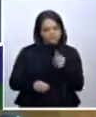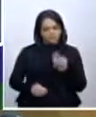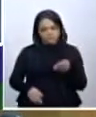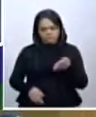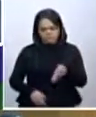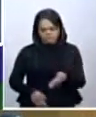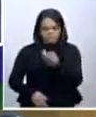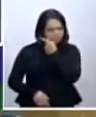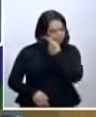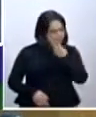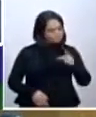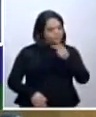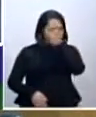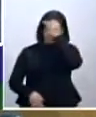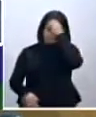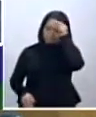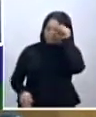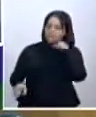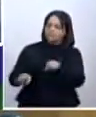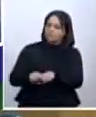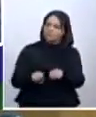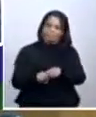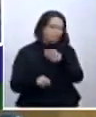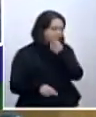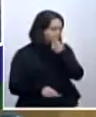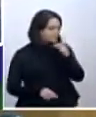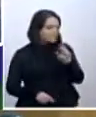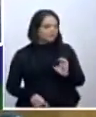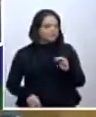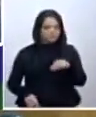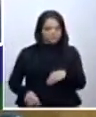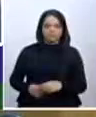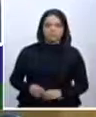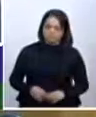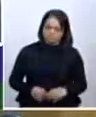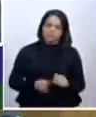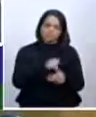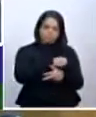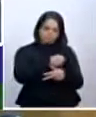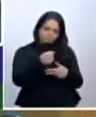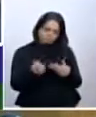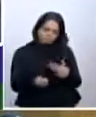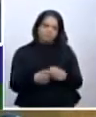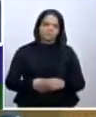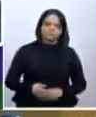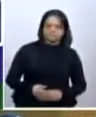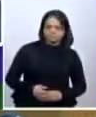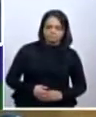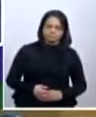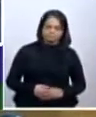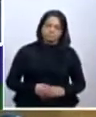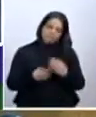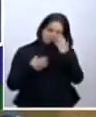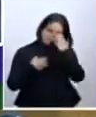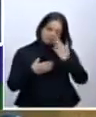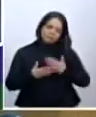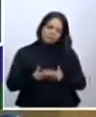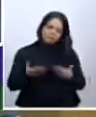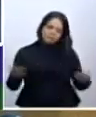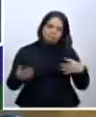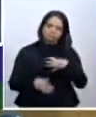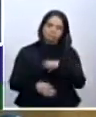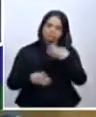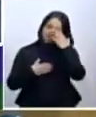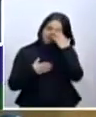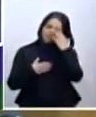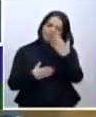de visitar o prefeito e também visitar a Câmara, que são os poderes instituídos. Muito obrigado a todos, né? Fico muito